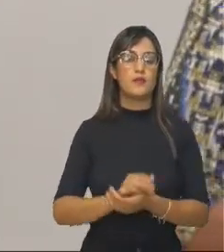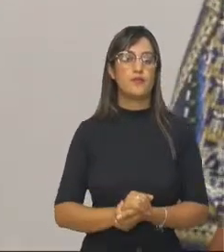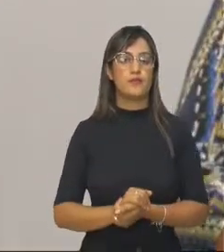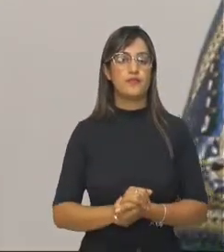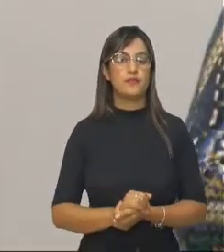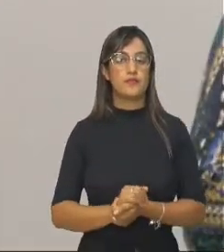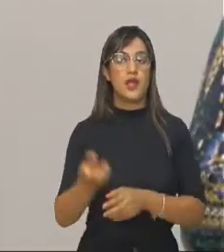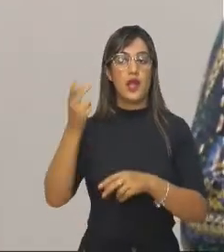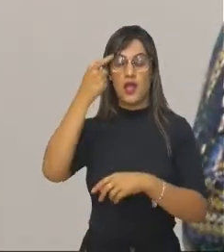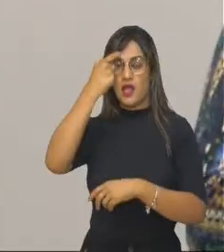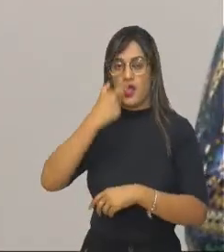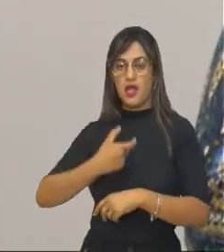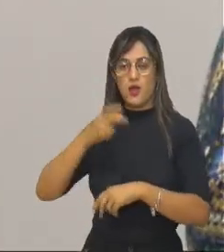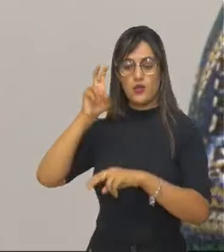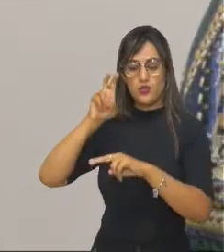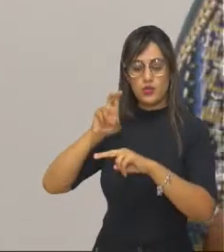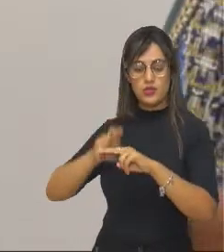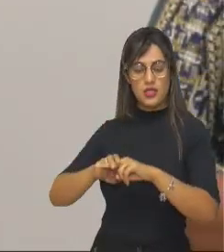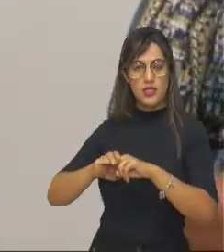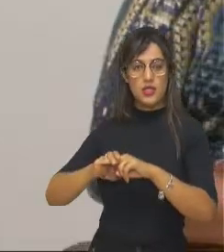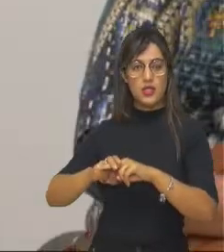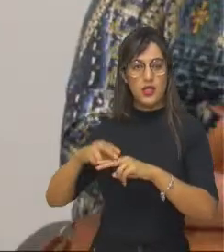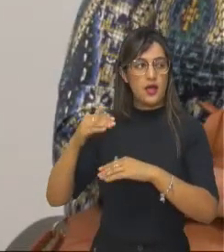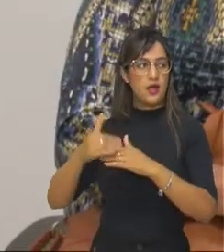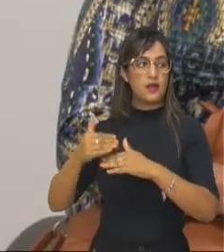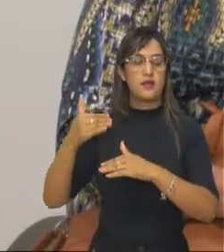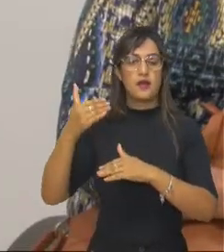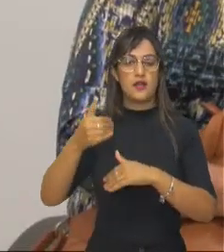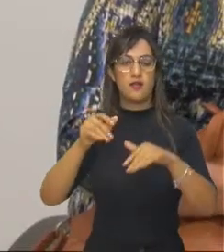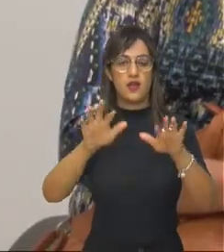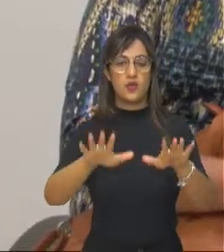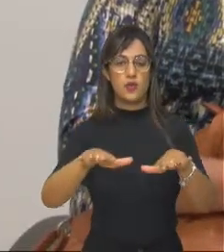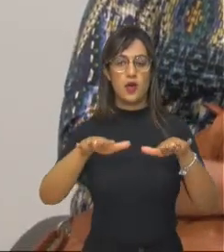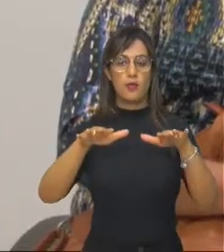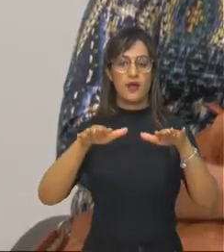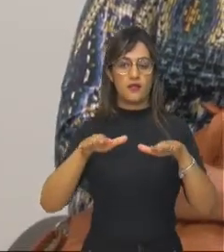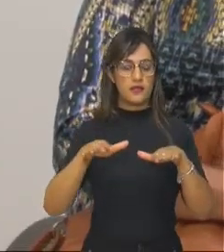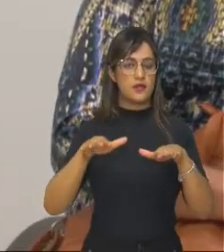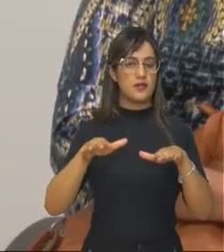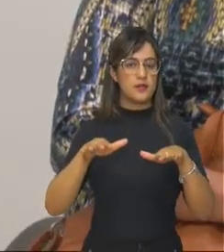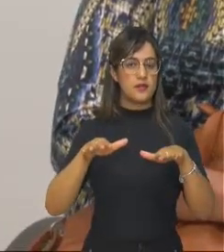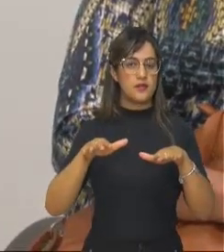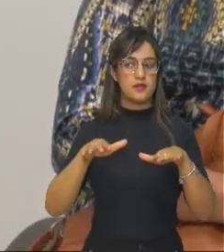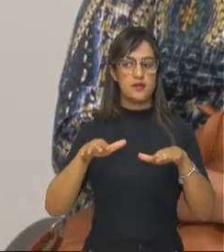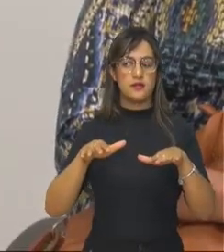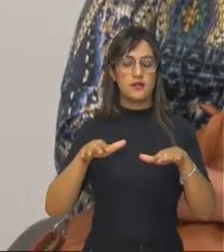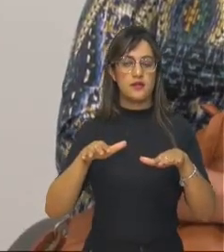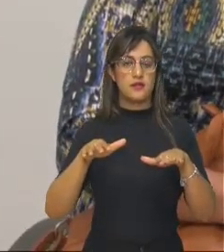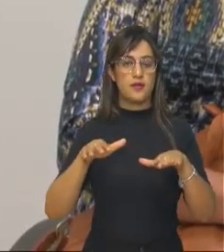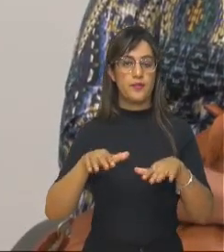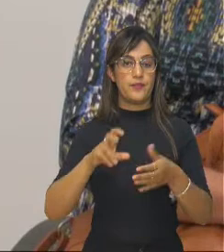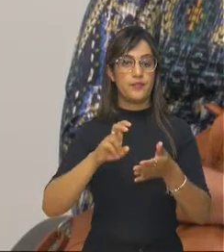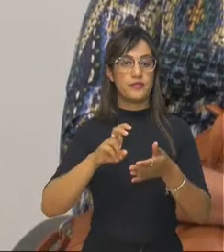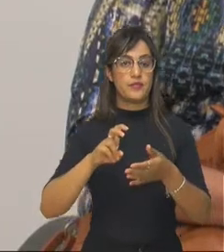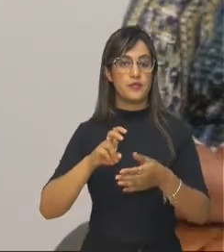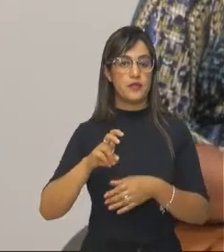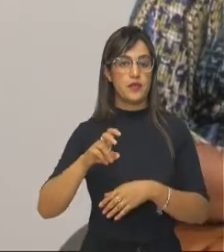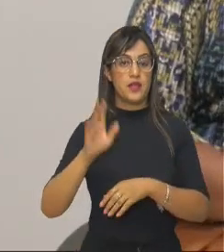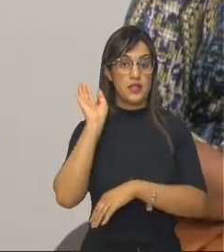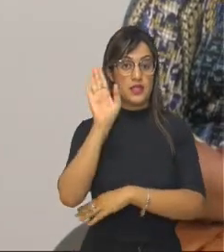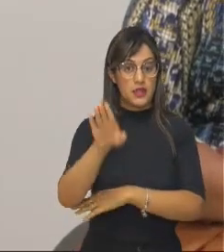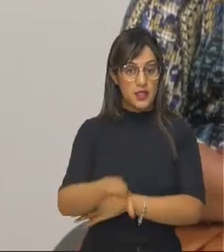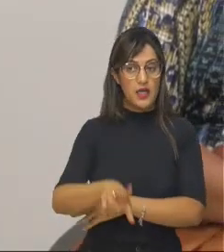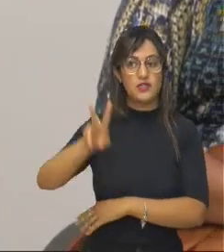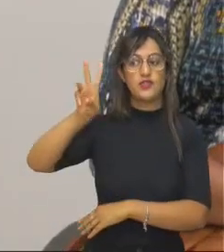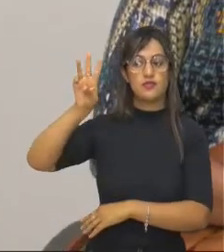estou sentada aqui em frente a um banner enorme do Prêmio João W. Nery, né? Nessa manhã de segunda-feira, eu estou com calça preta,